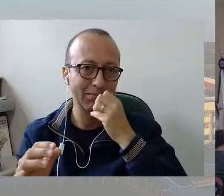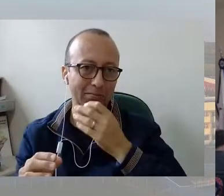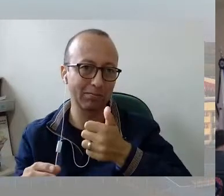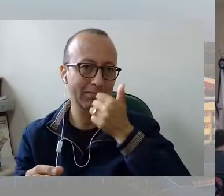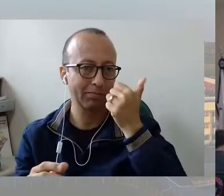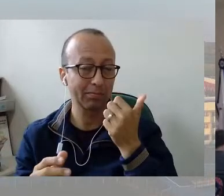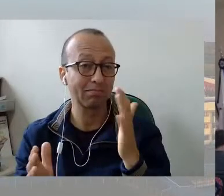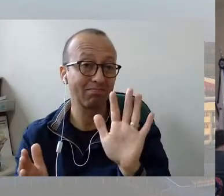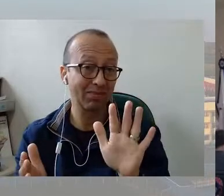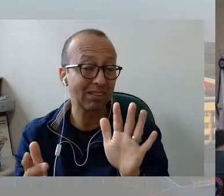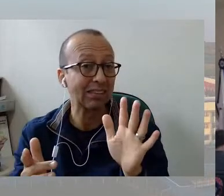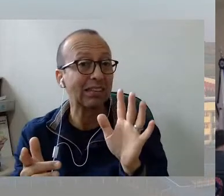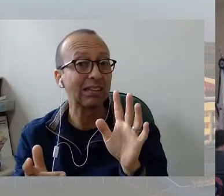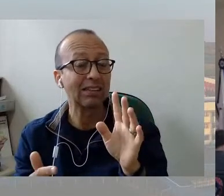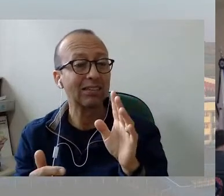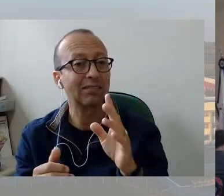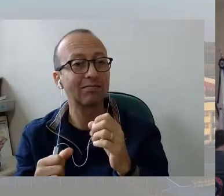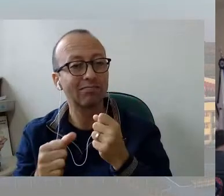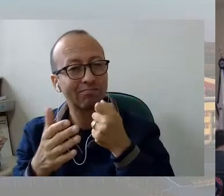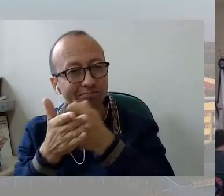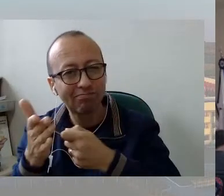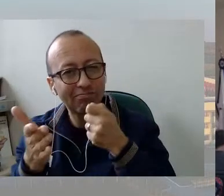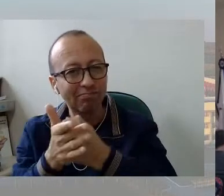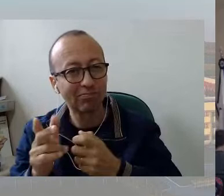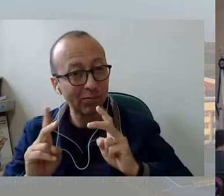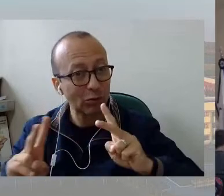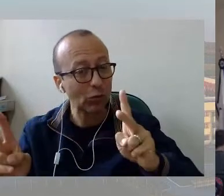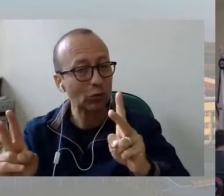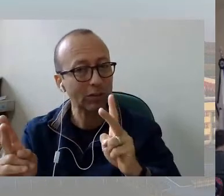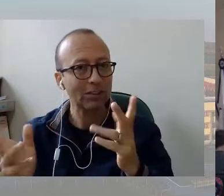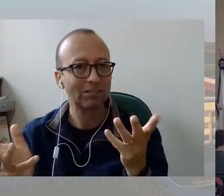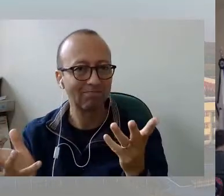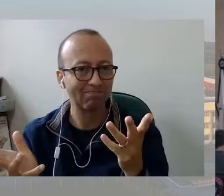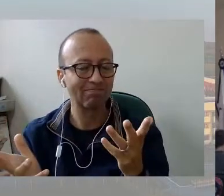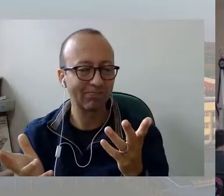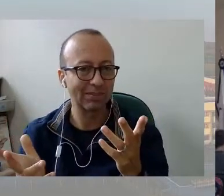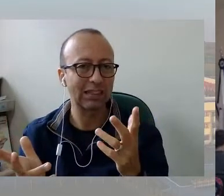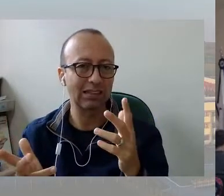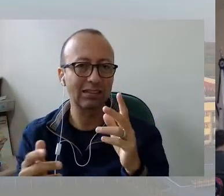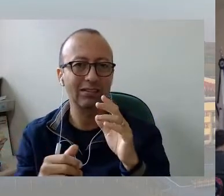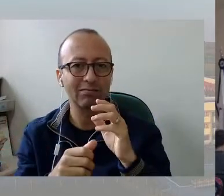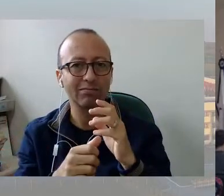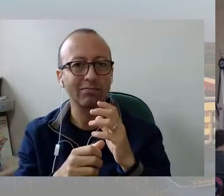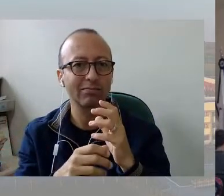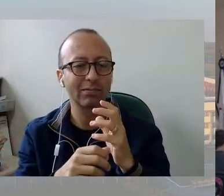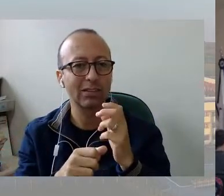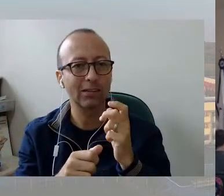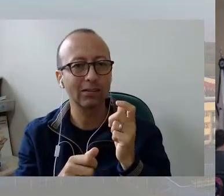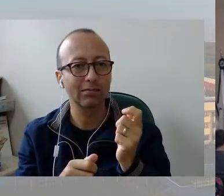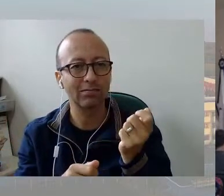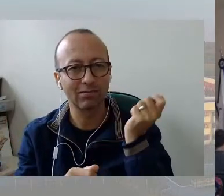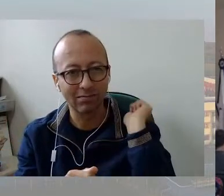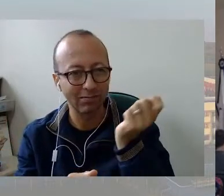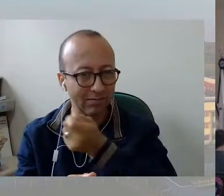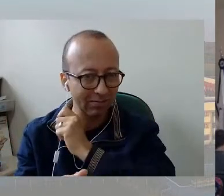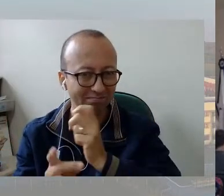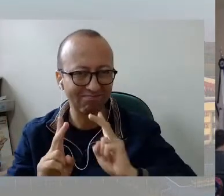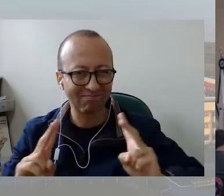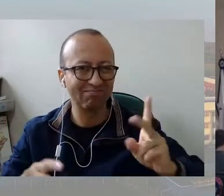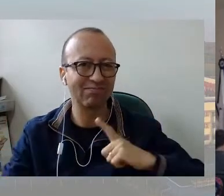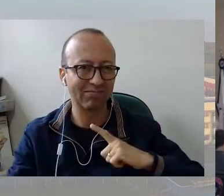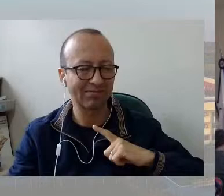existe. Ver o movimento, Marta, e me desculpa te citar, lá em Uruguaiana, o que tu já